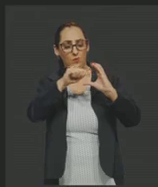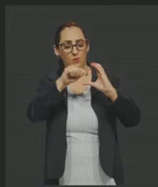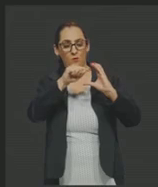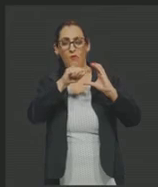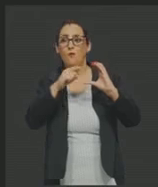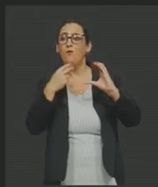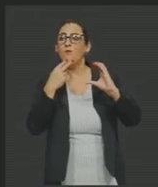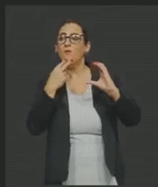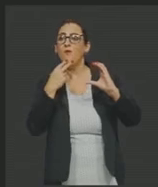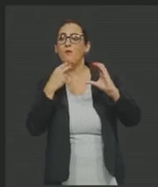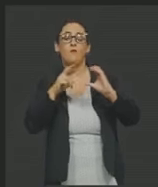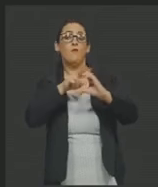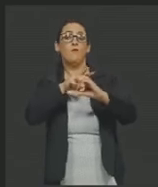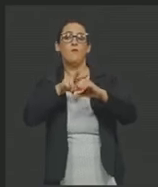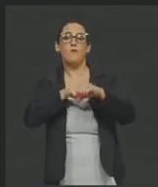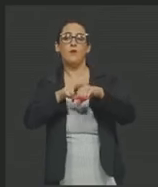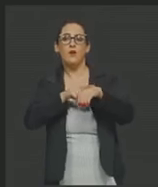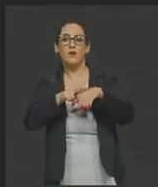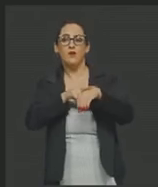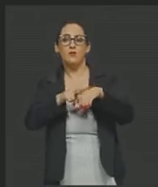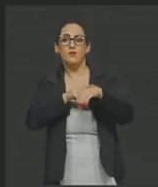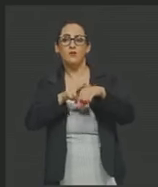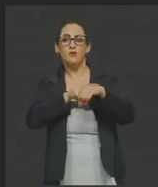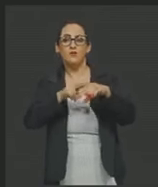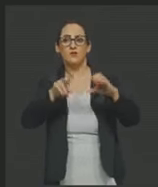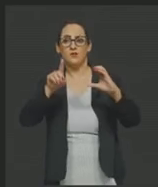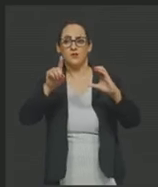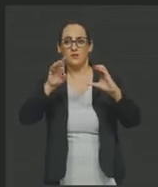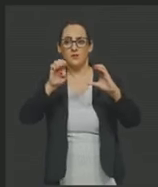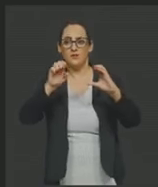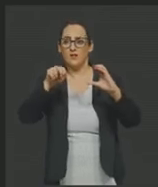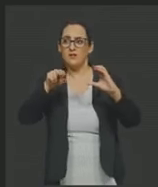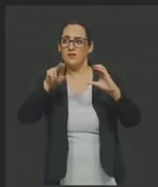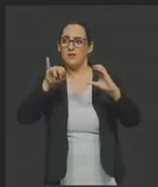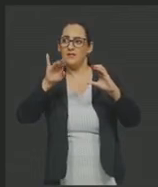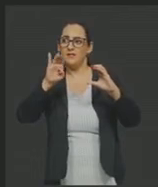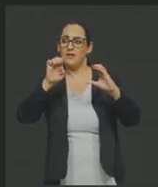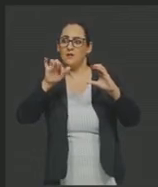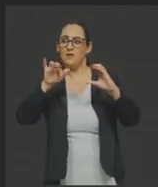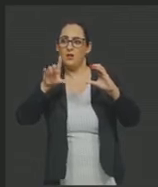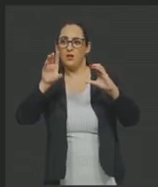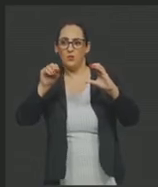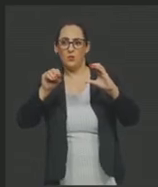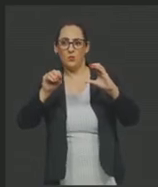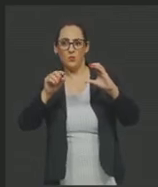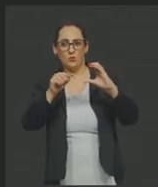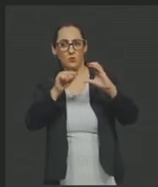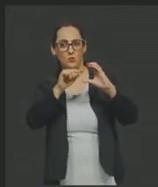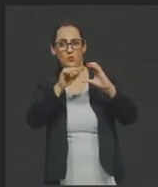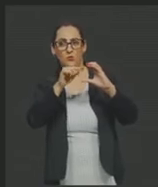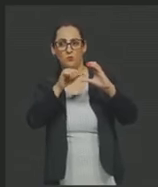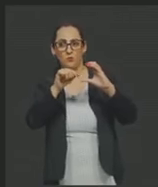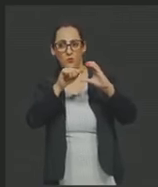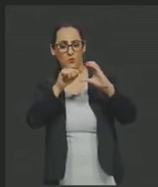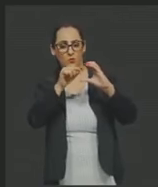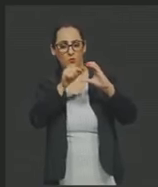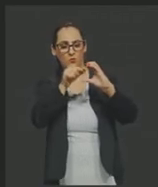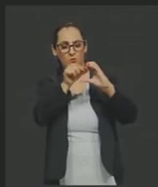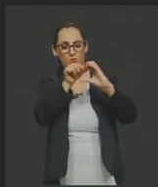temos aqui essa parte aqui, ó, com 3 cores, cinza, amarelinho claro e